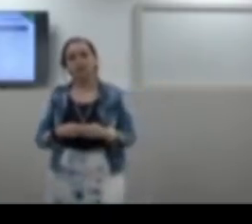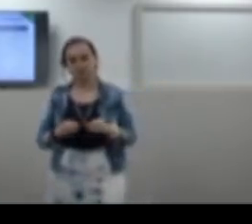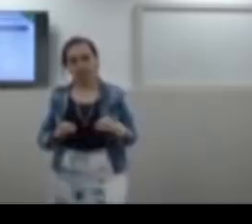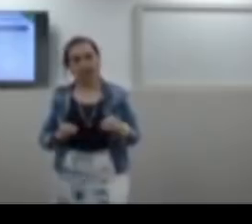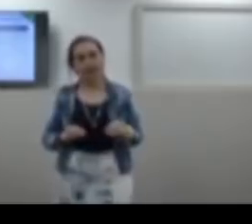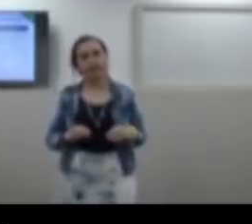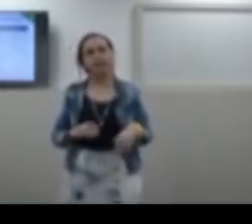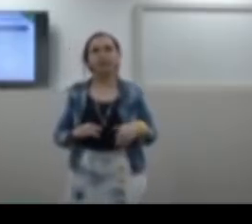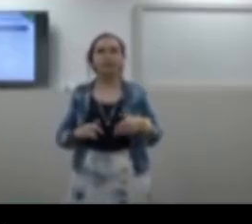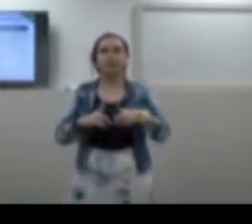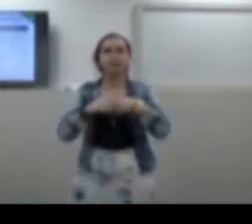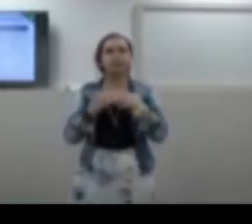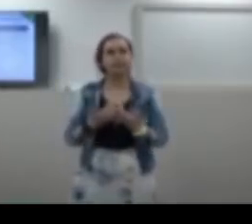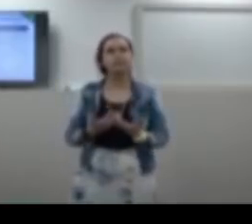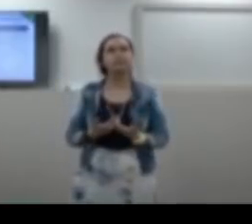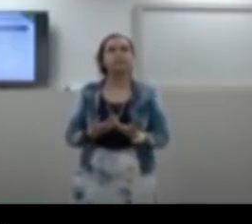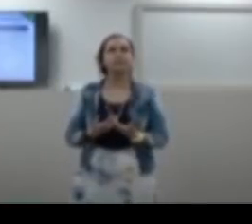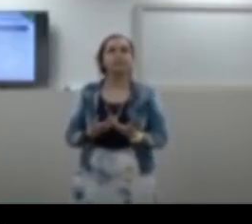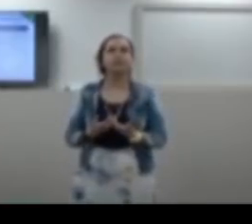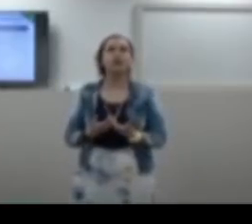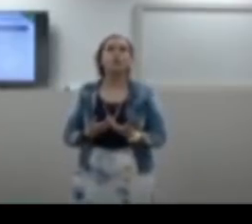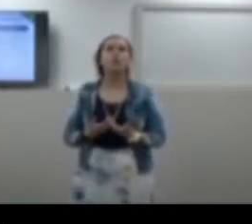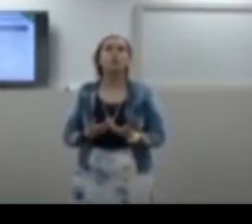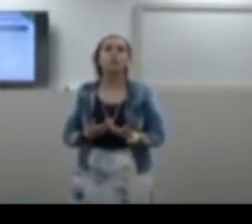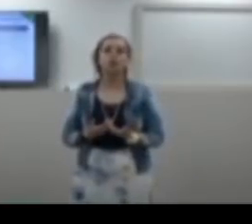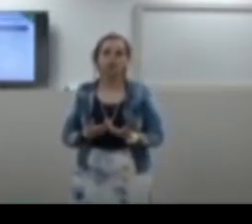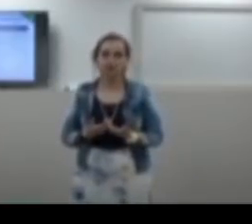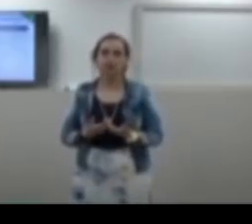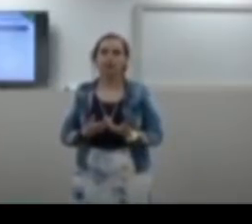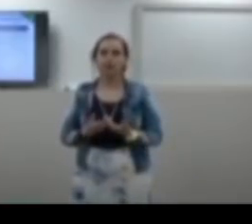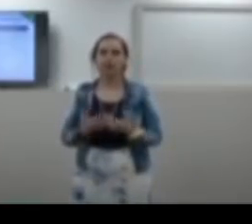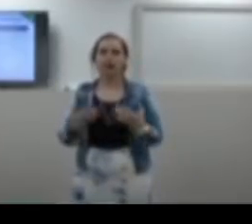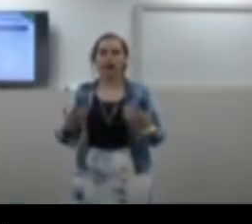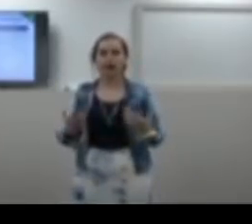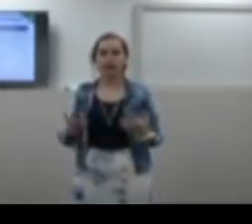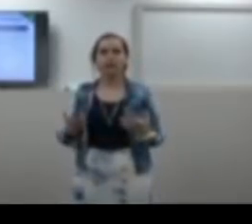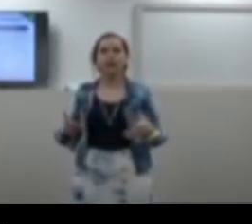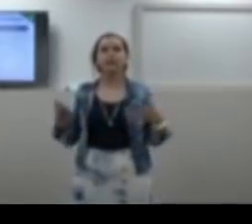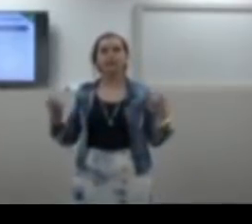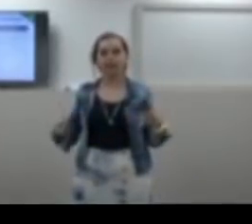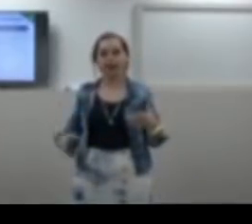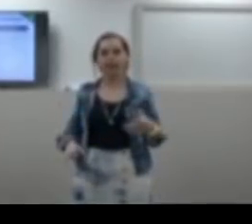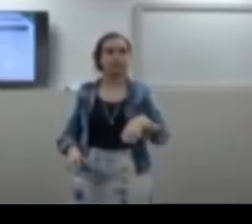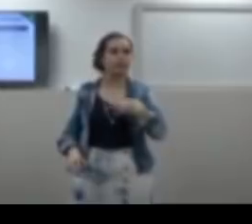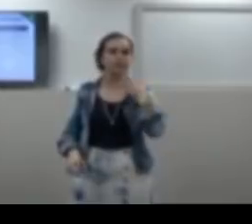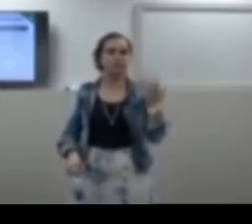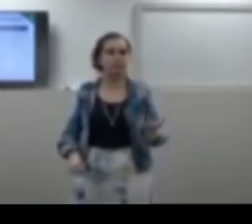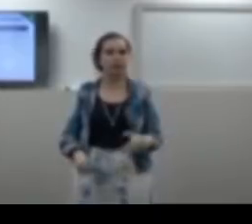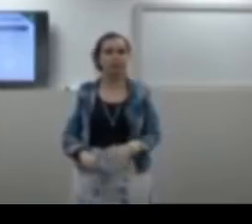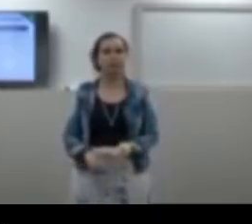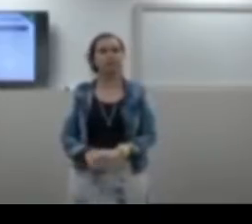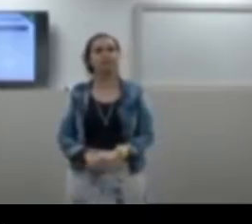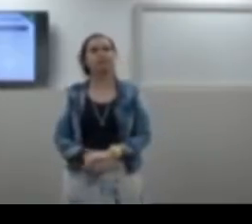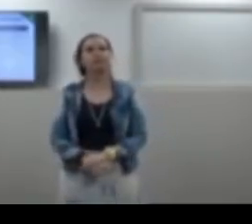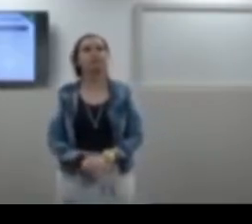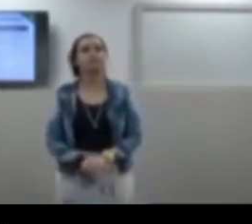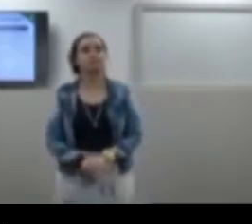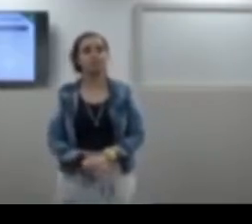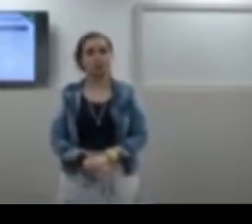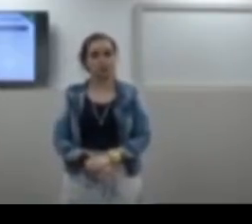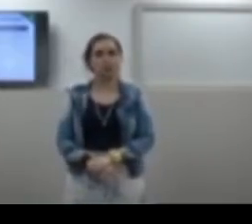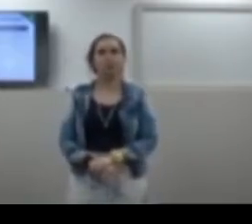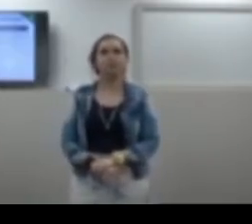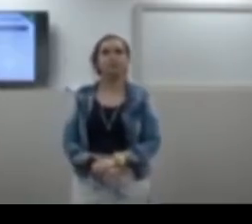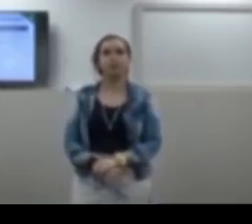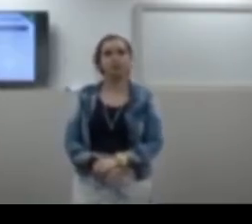tá? Então é uma área que teve uma intensa interferência humana. E a araucária, que é a árvore principal, vamos dizer assim,